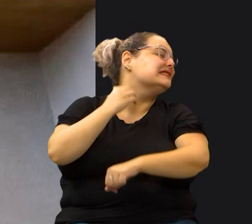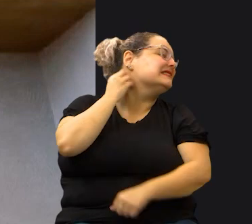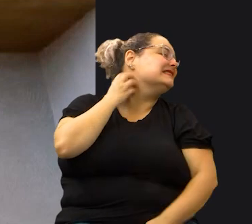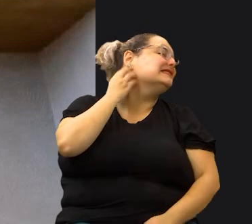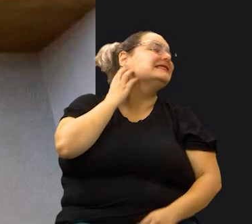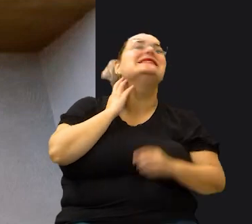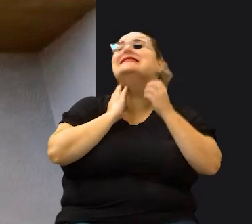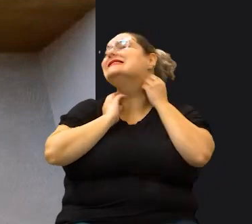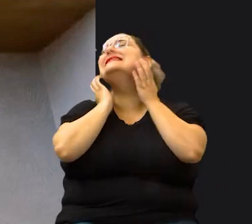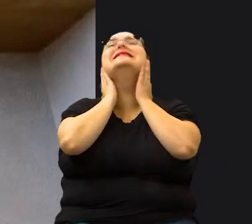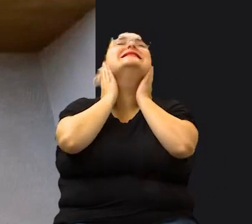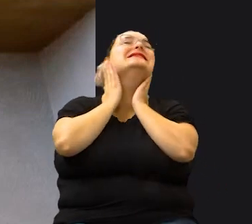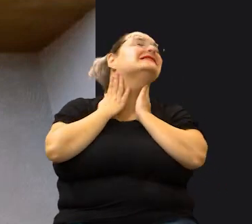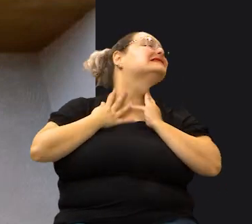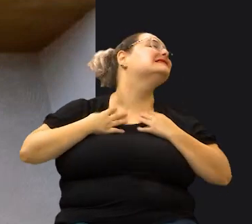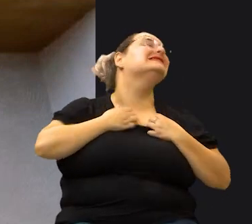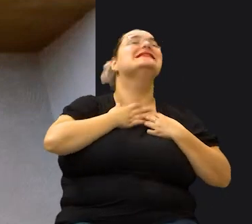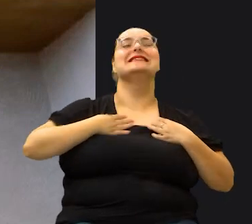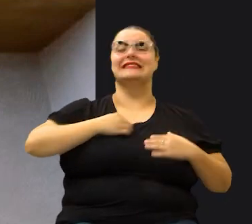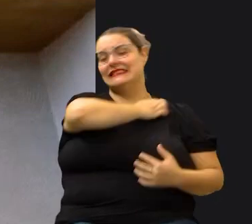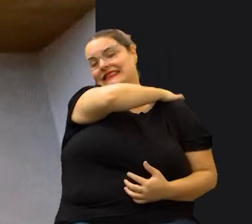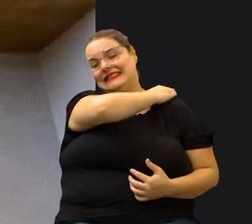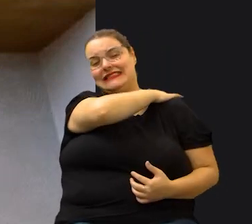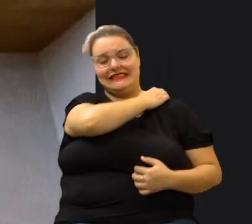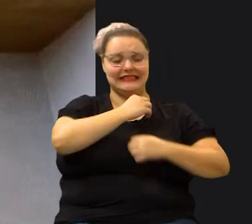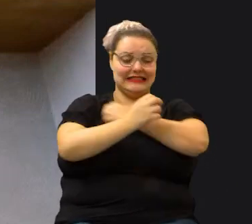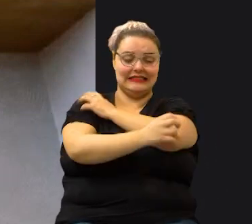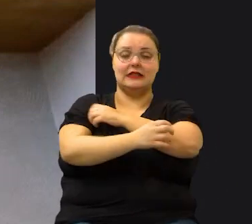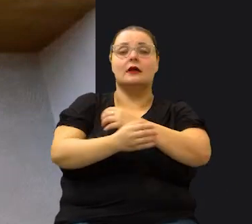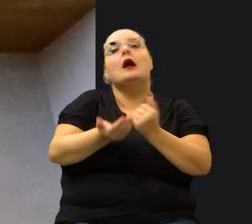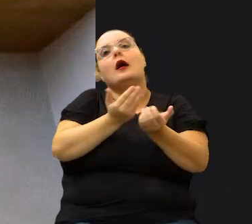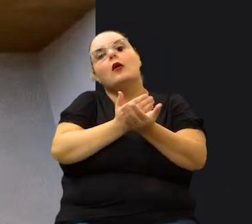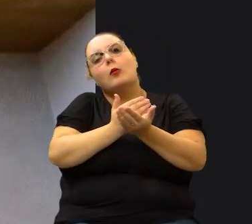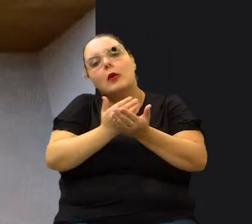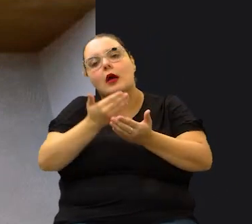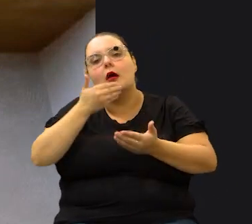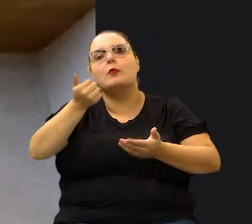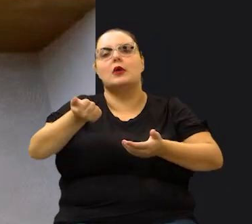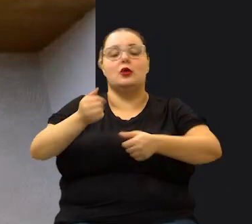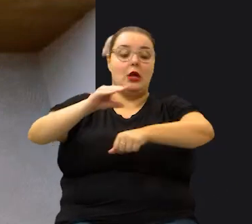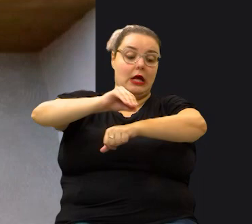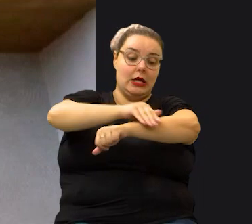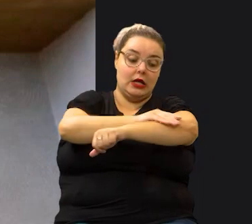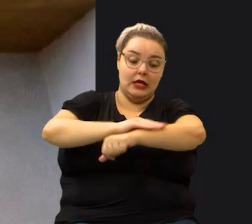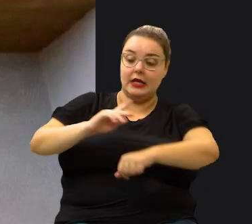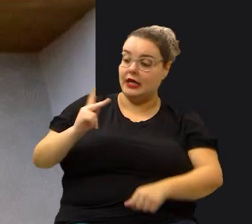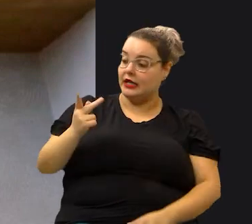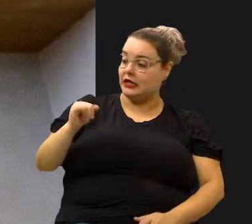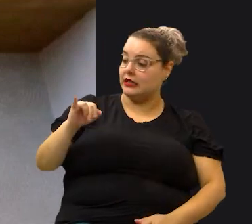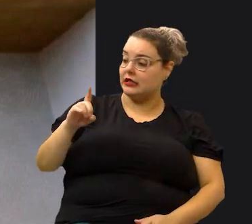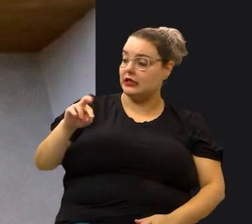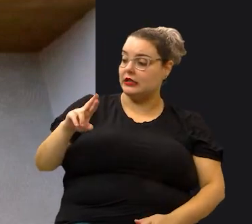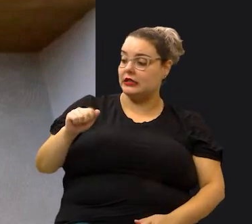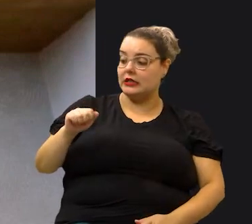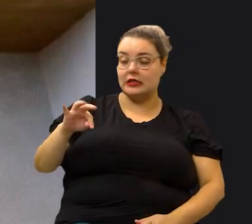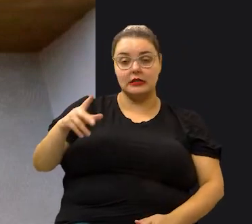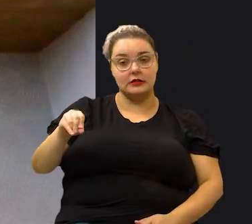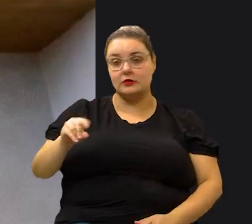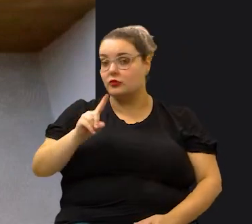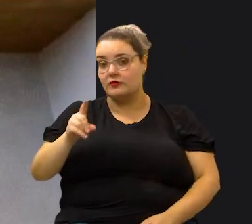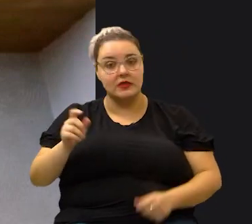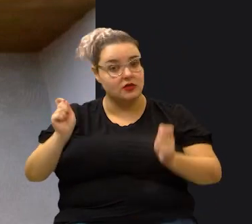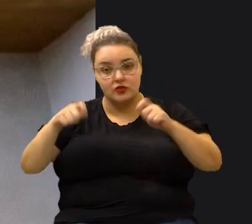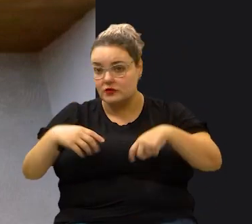realmente começa tentando melhorar o processo de hidratação. Mas muitas vezes só a hidratação ela não vai ser suficiente para melhorar